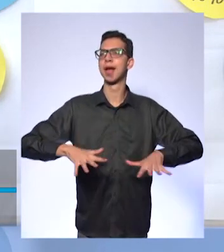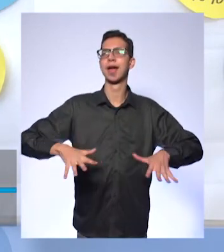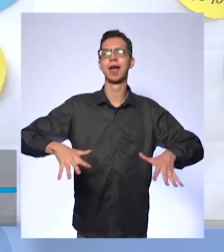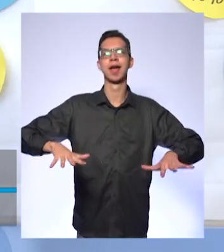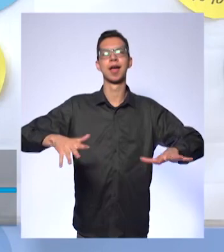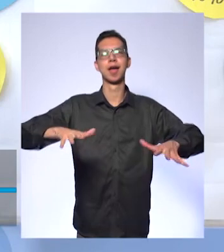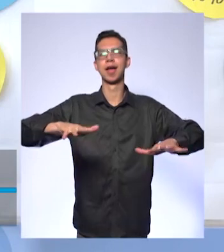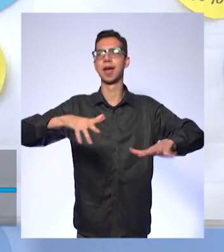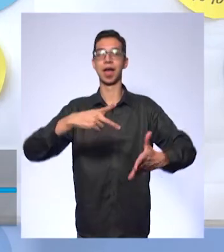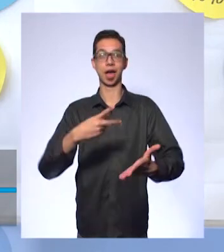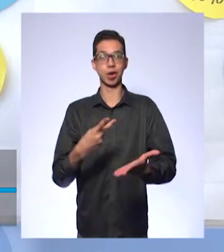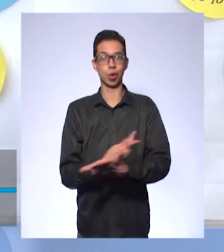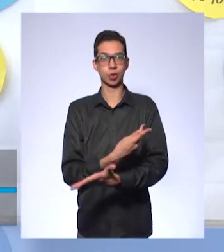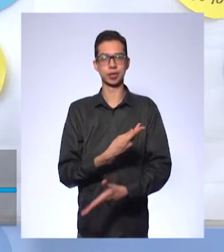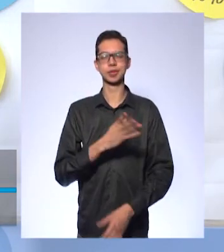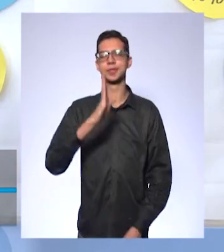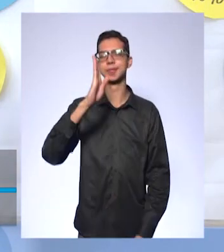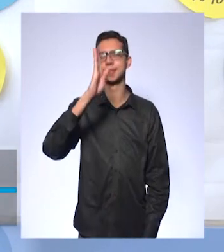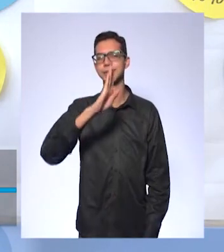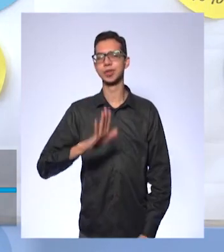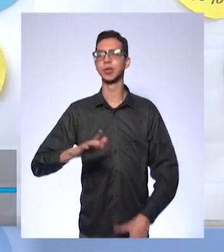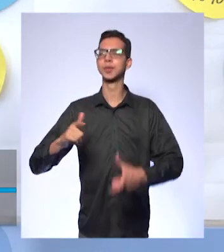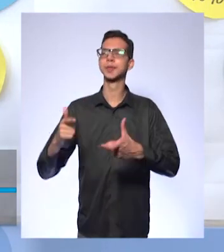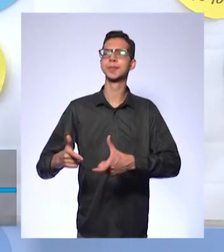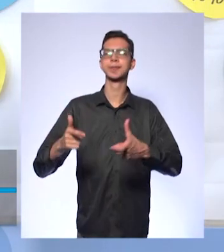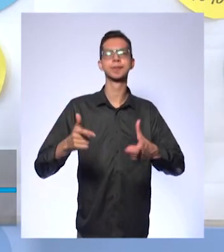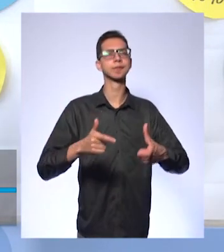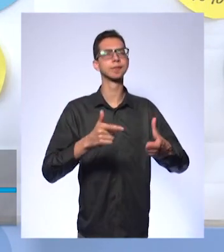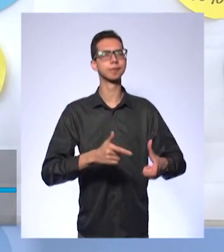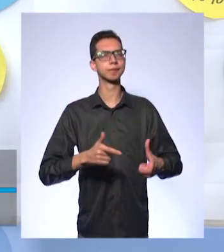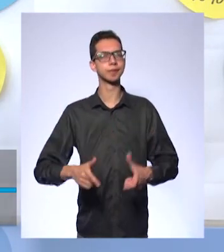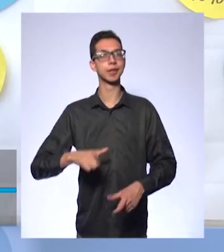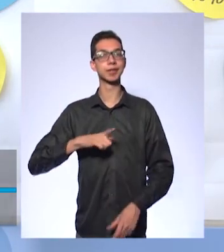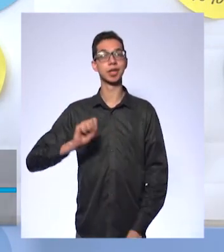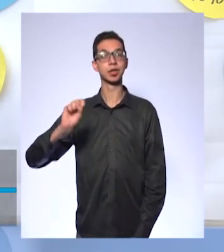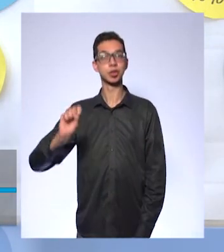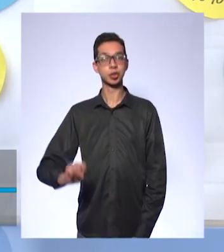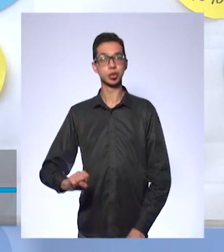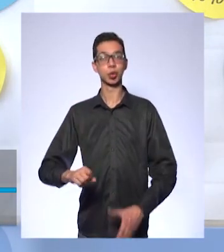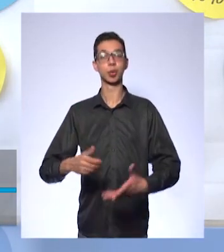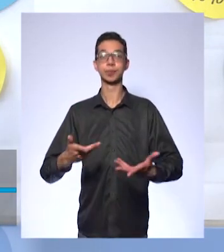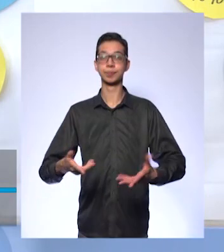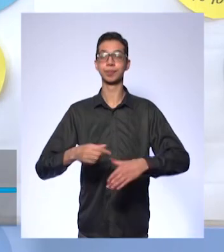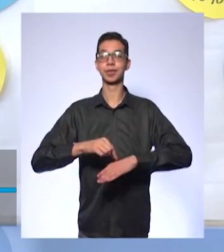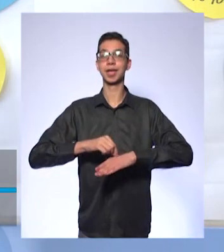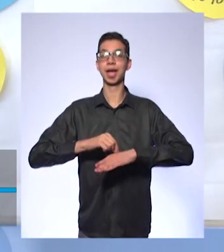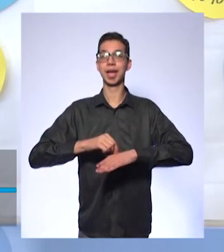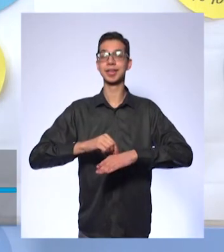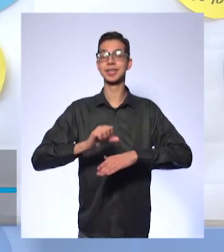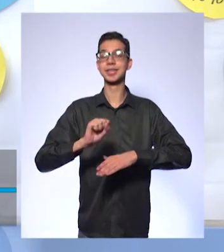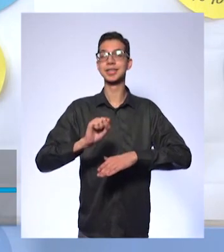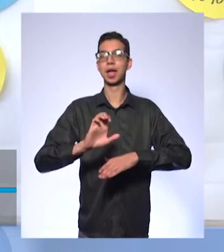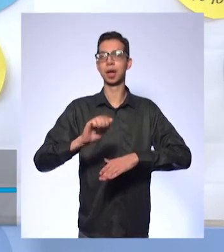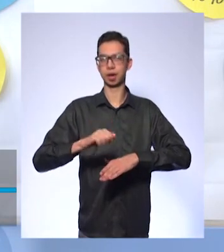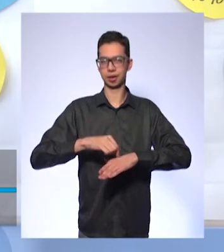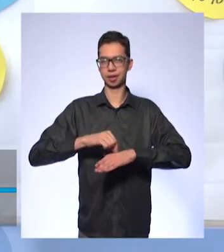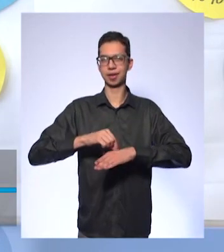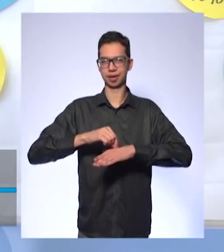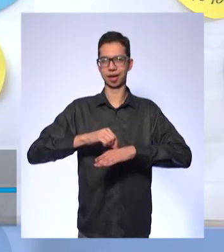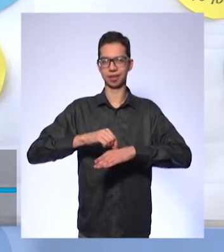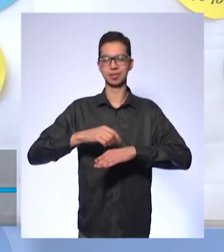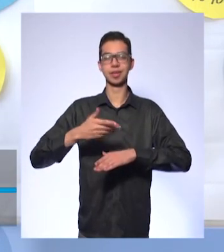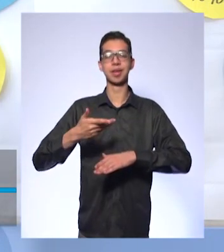Brasil. Nós temos no sul a carne seca como uma mercadoria muito importante para aquela região.